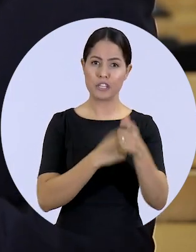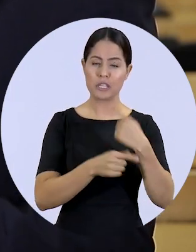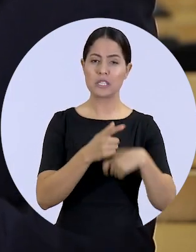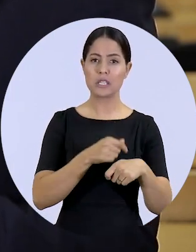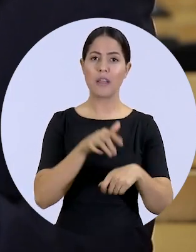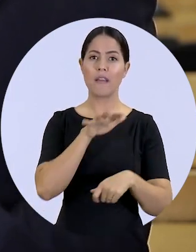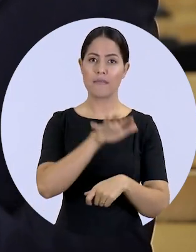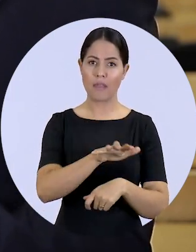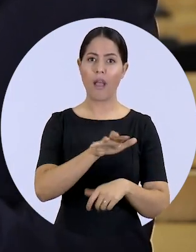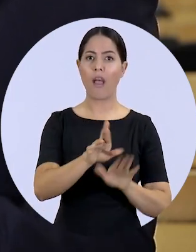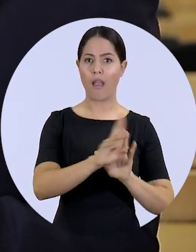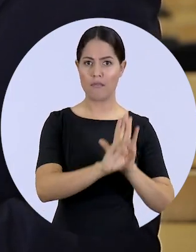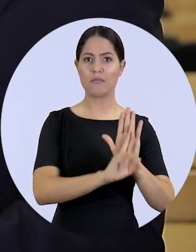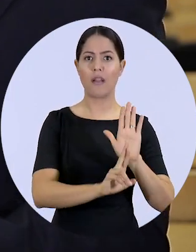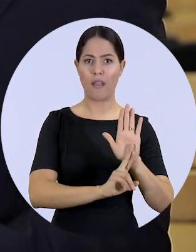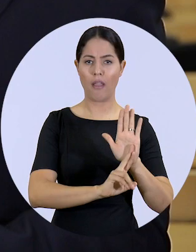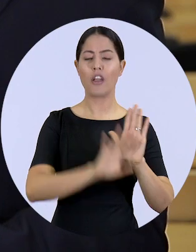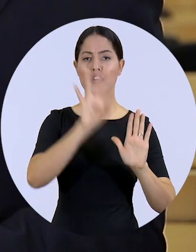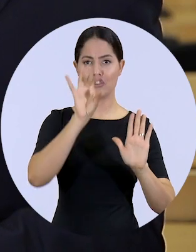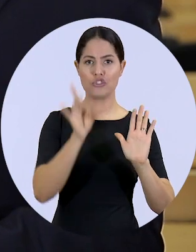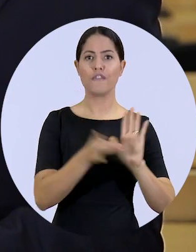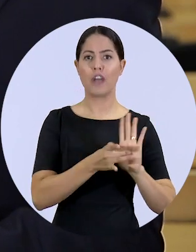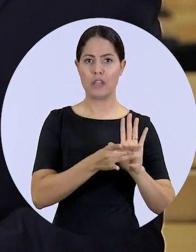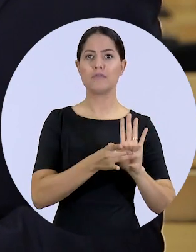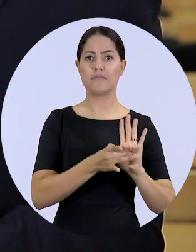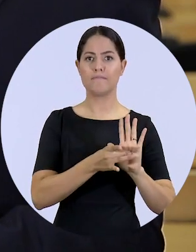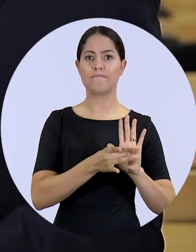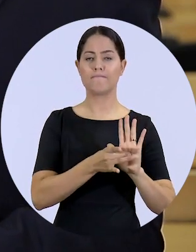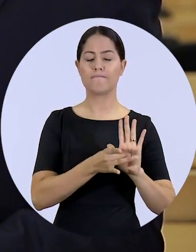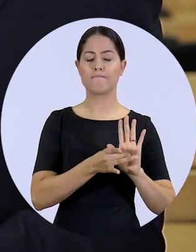de compliance efetivos, embora eu diria que